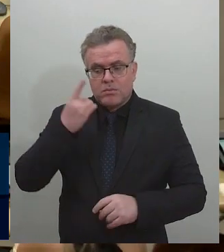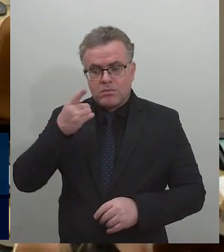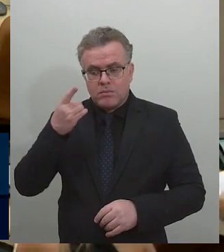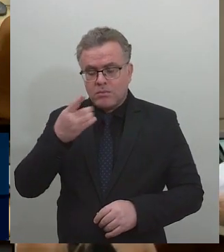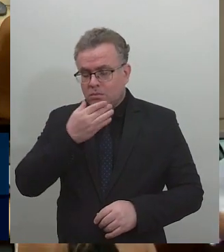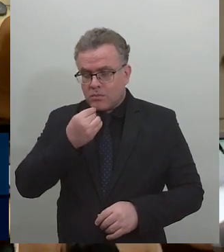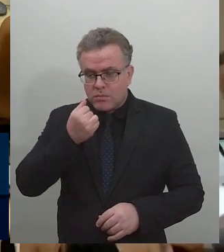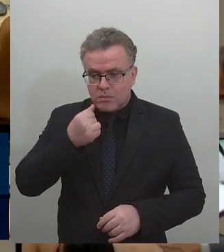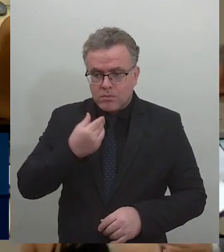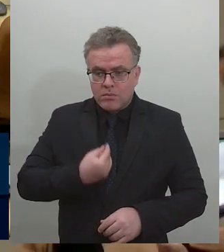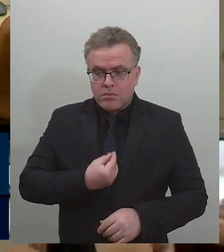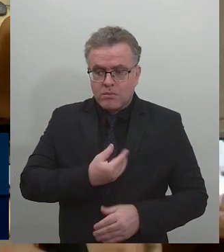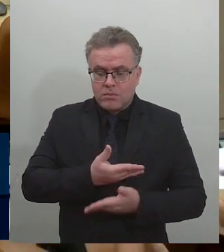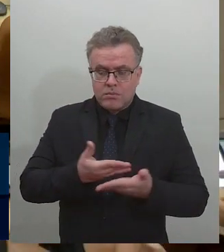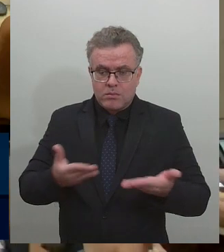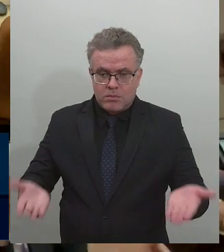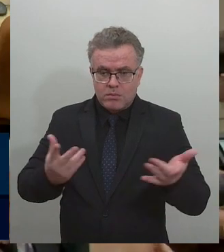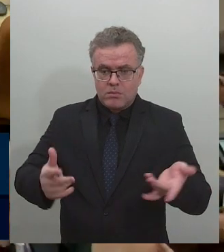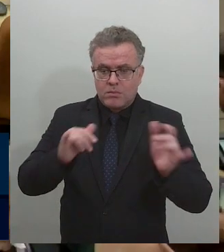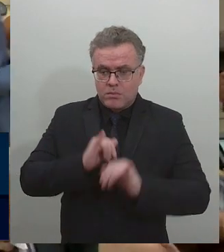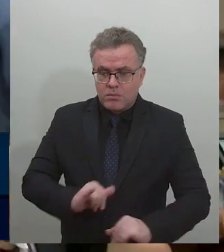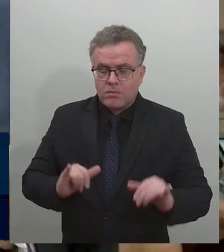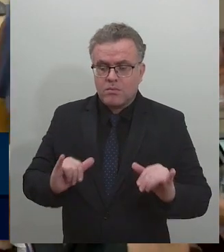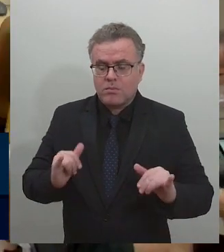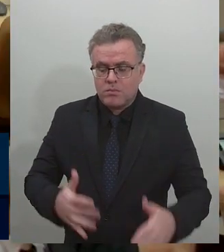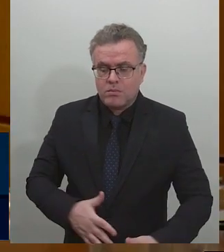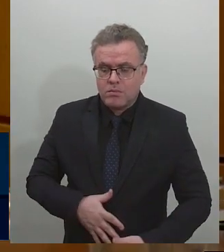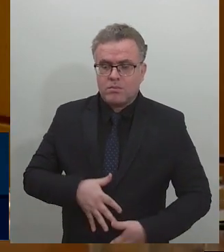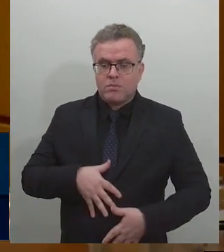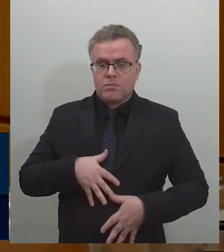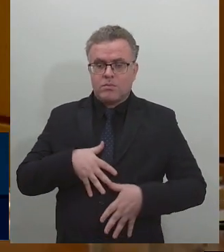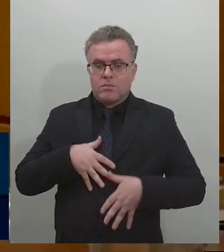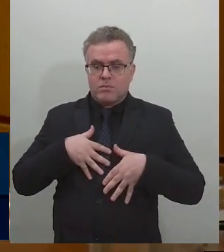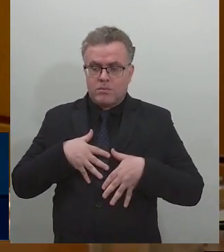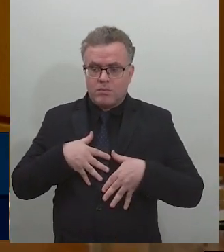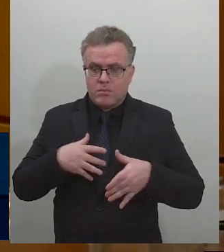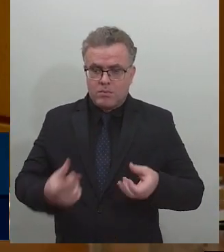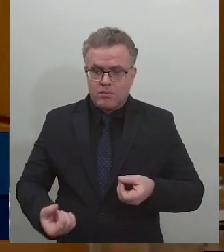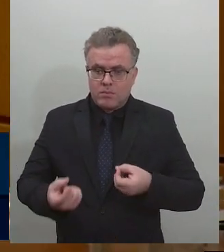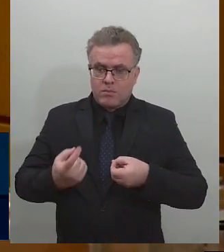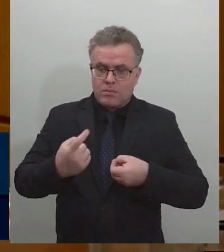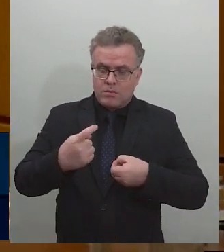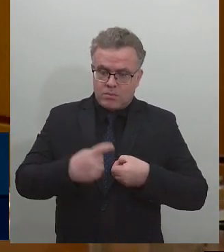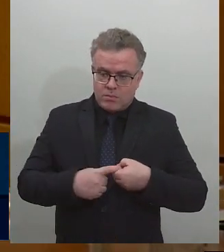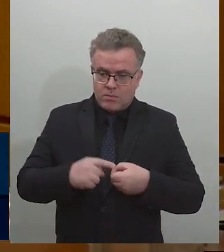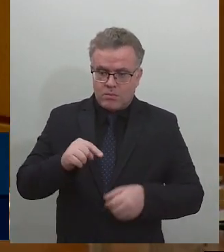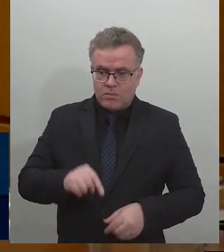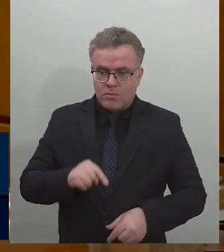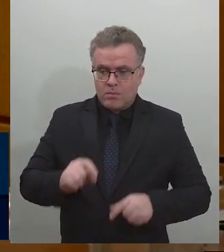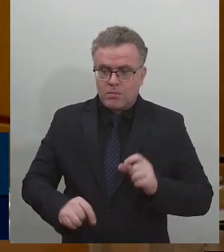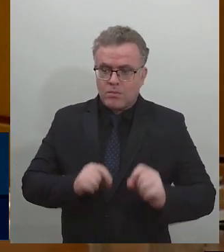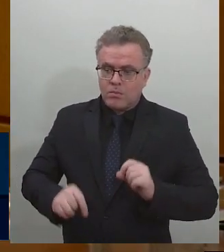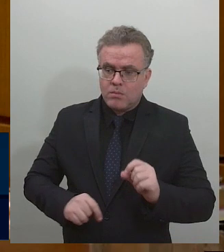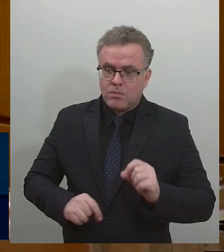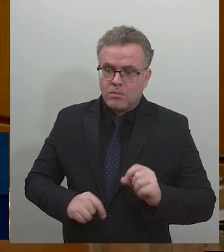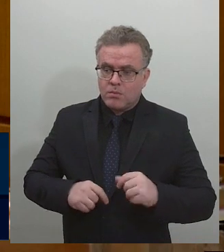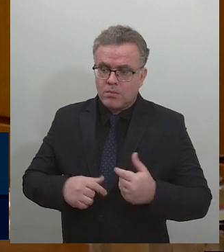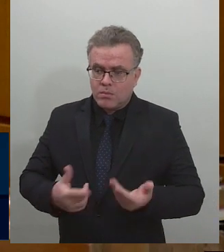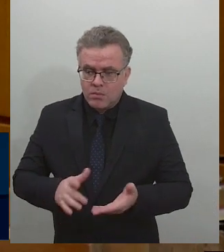a satisfação do nosso retorno nesse segundo período, esse